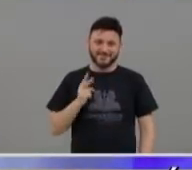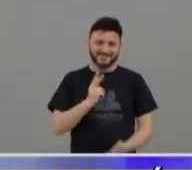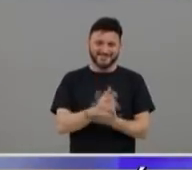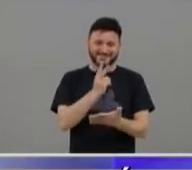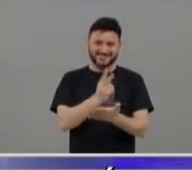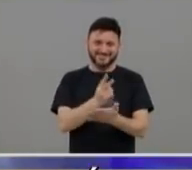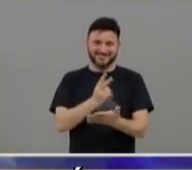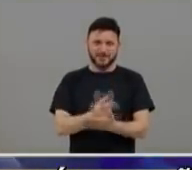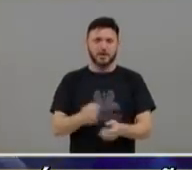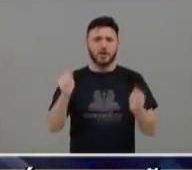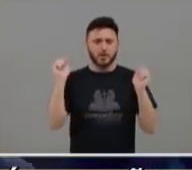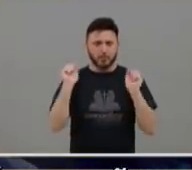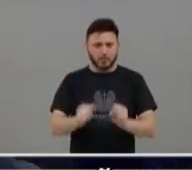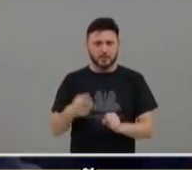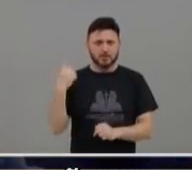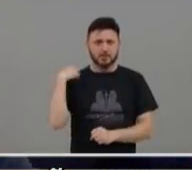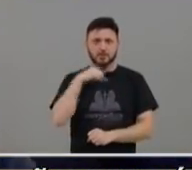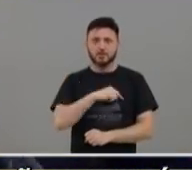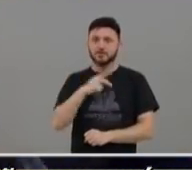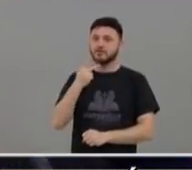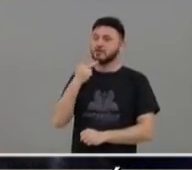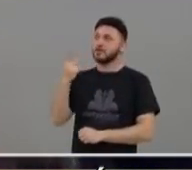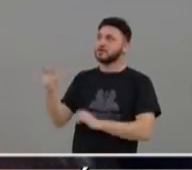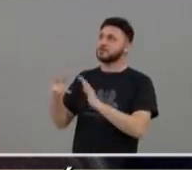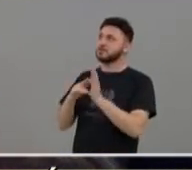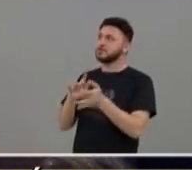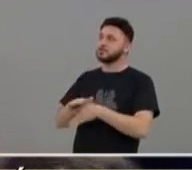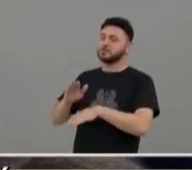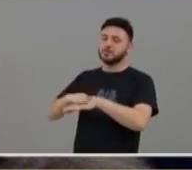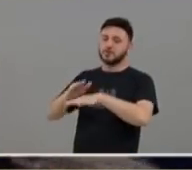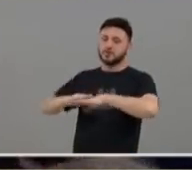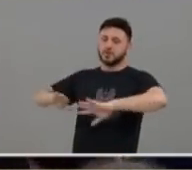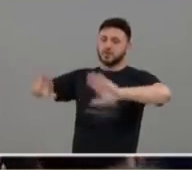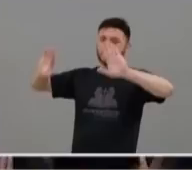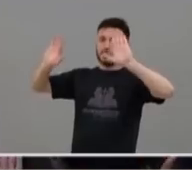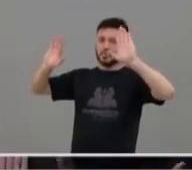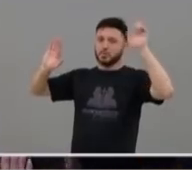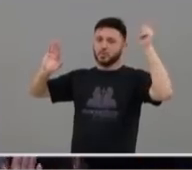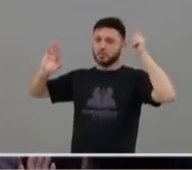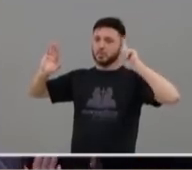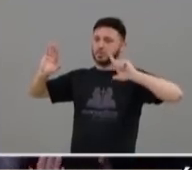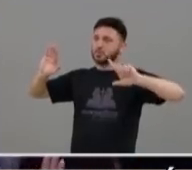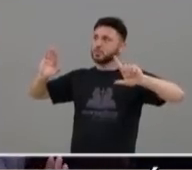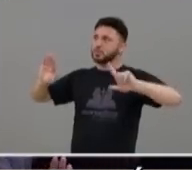dele que você pode dizer: erga os seus braços mais uma vez e diga: